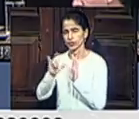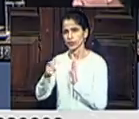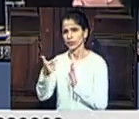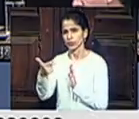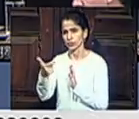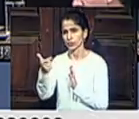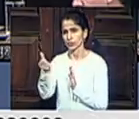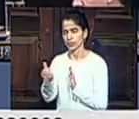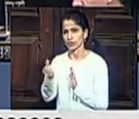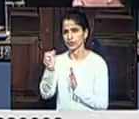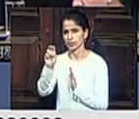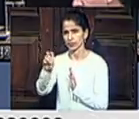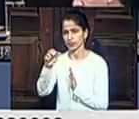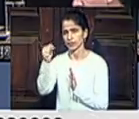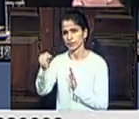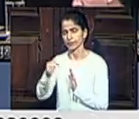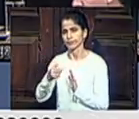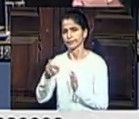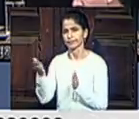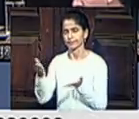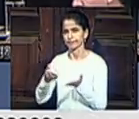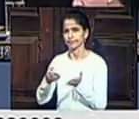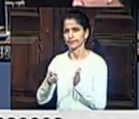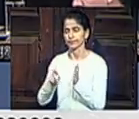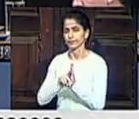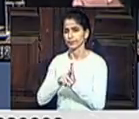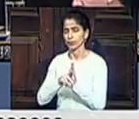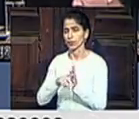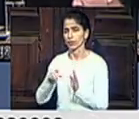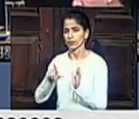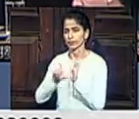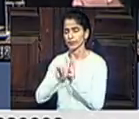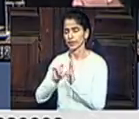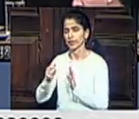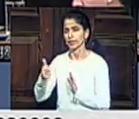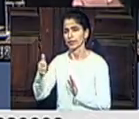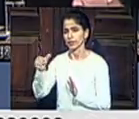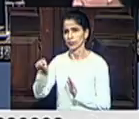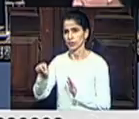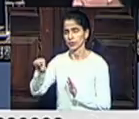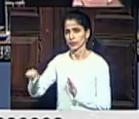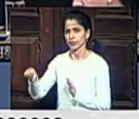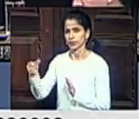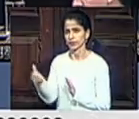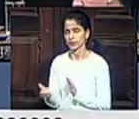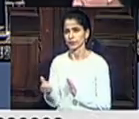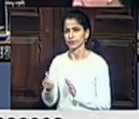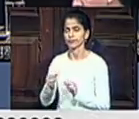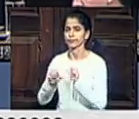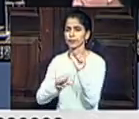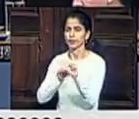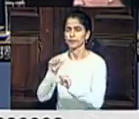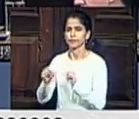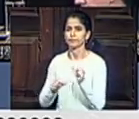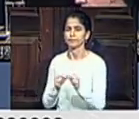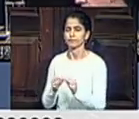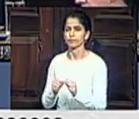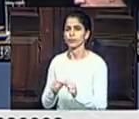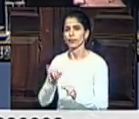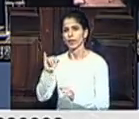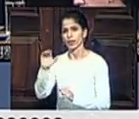2657, de 26 de dezembro de 1996, para promover alterações de alíquotas